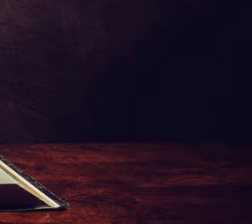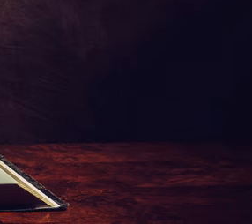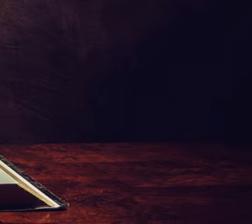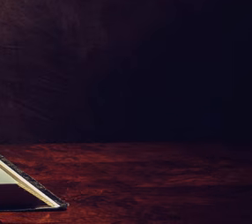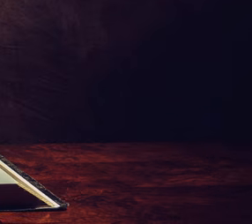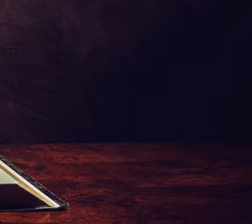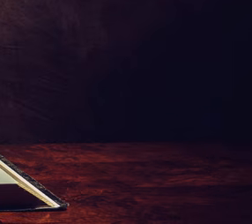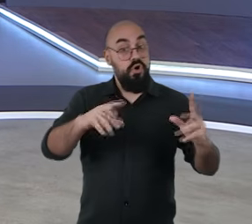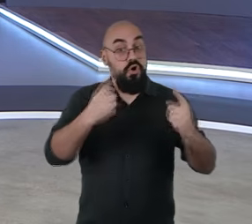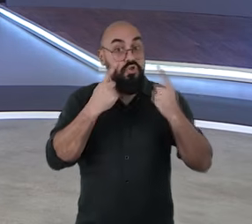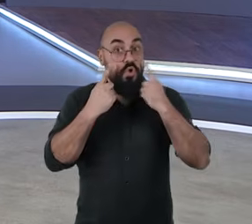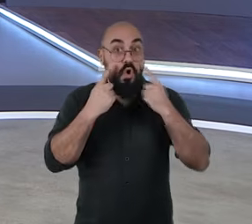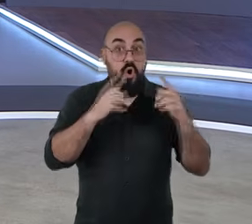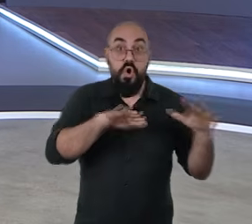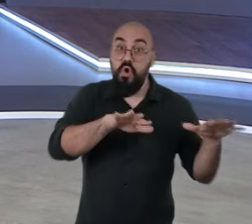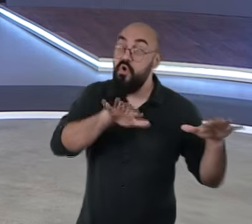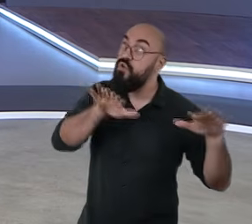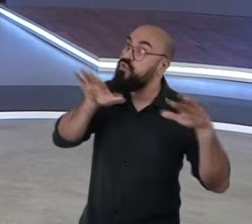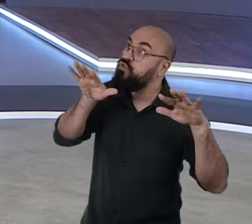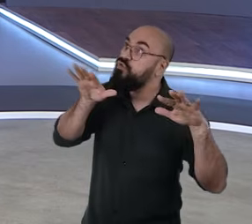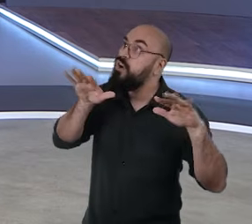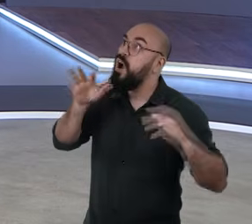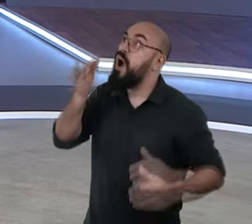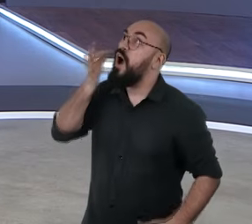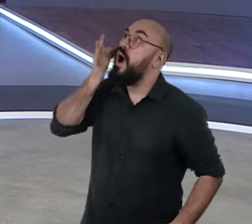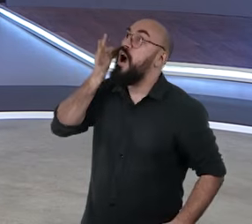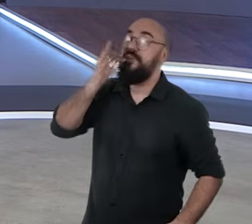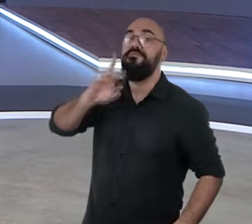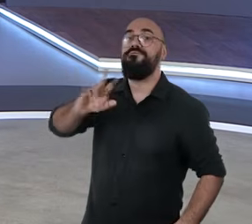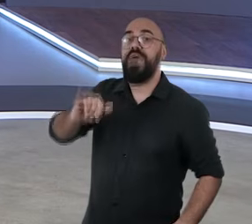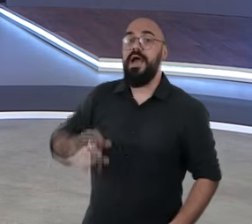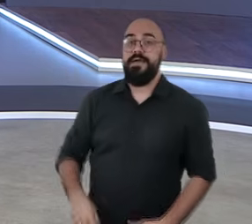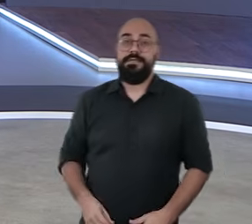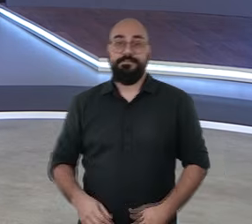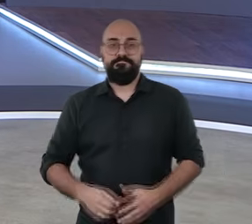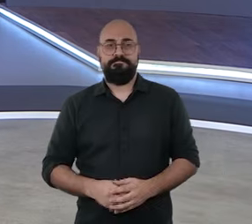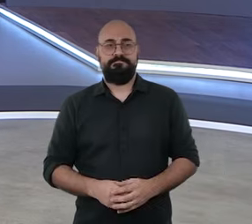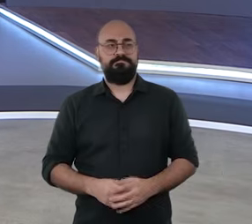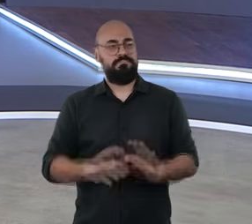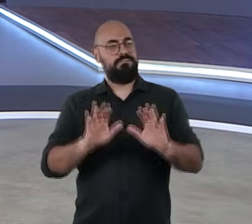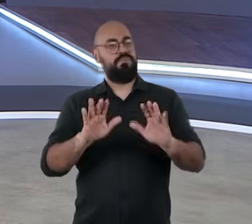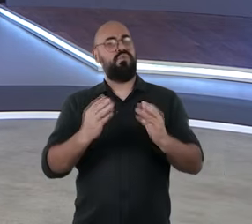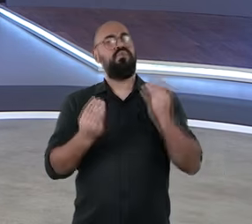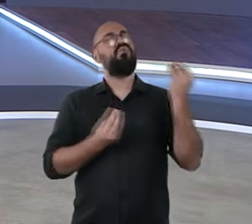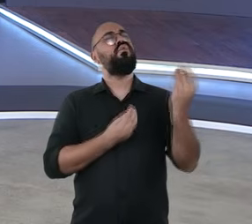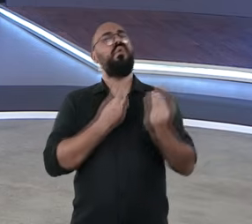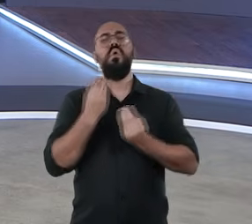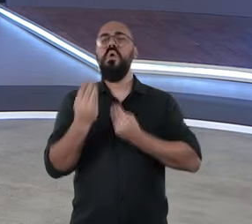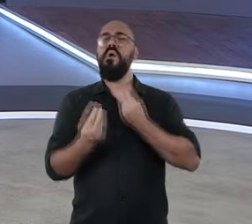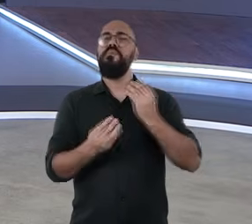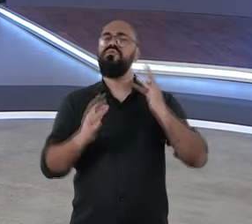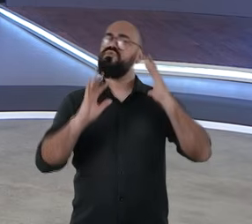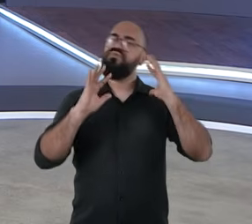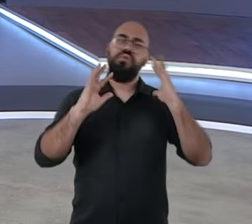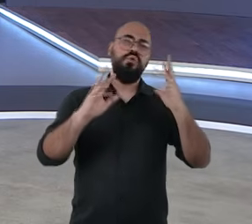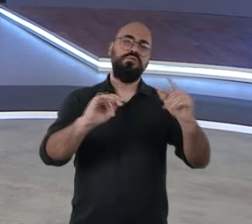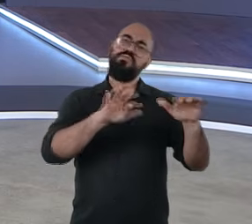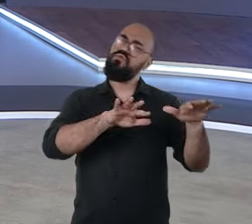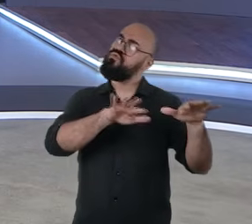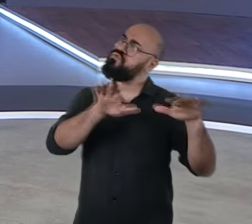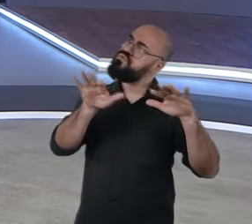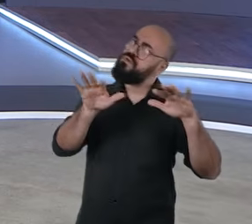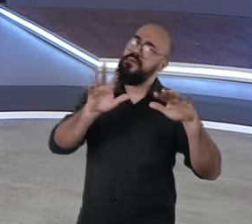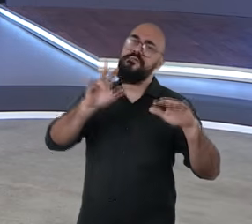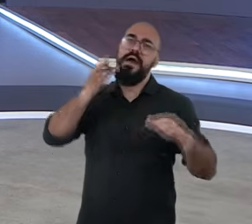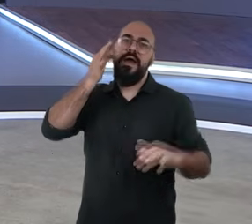verá. Talvez você me pergunte assim, pastor, como isso será possível? Como todo olho vai ver